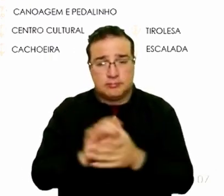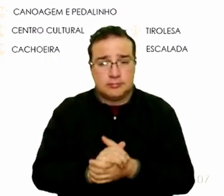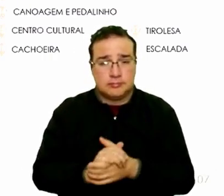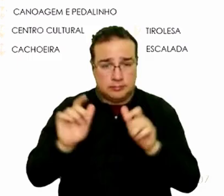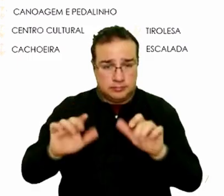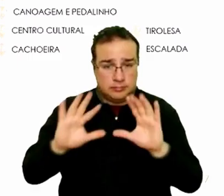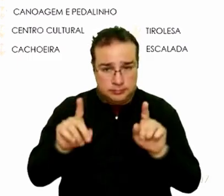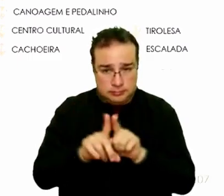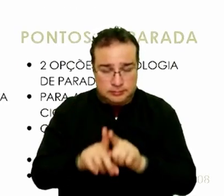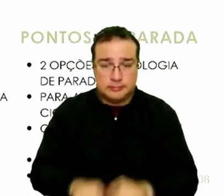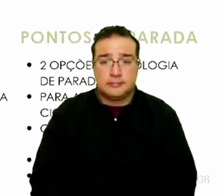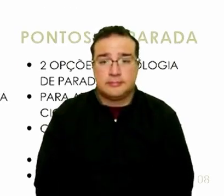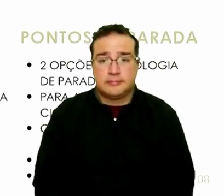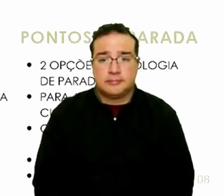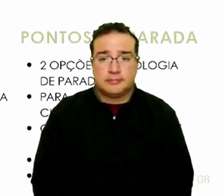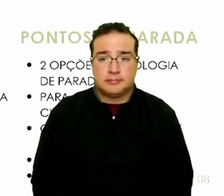esses parques.